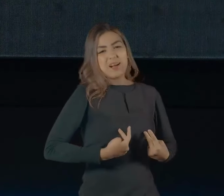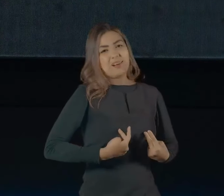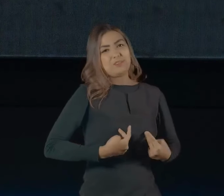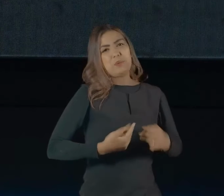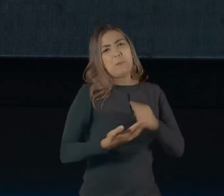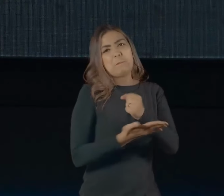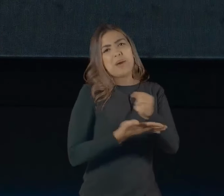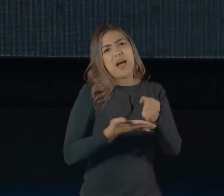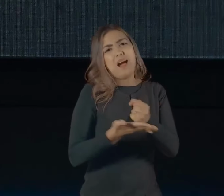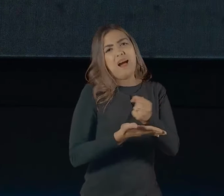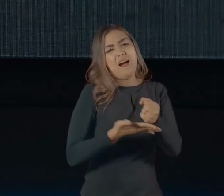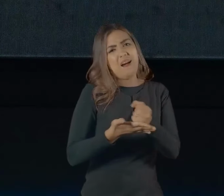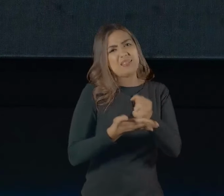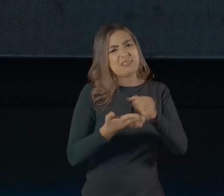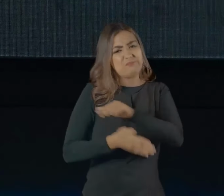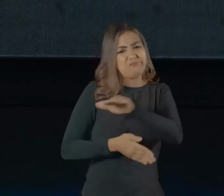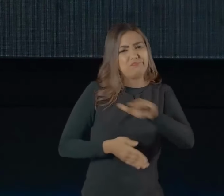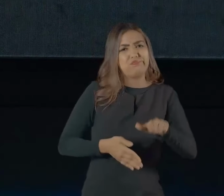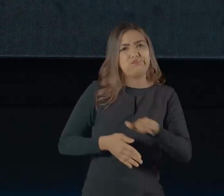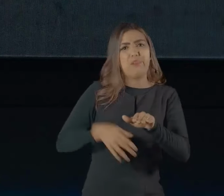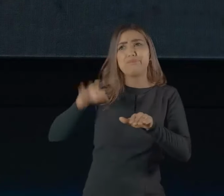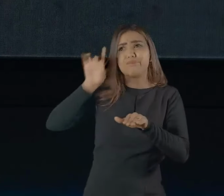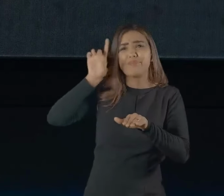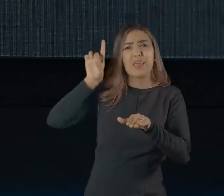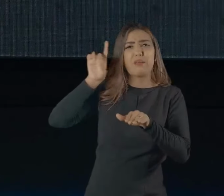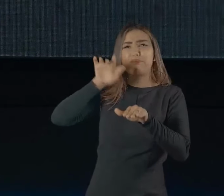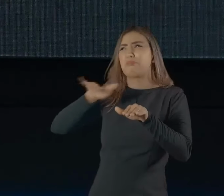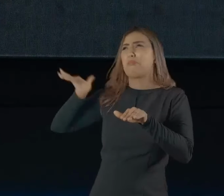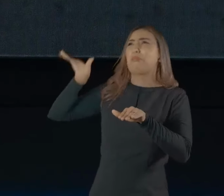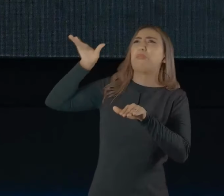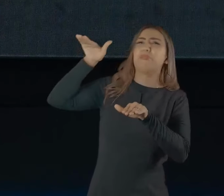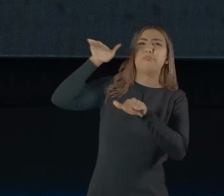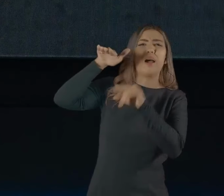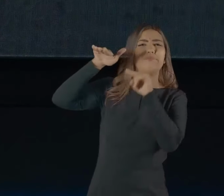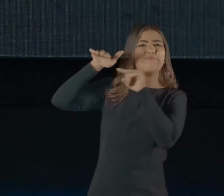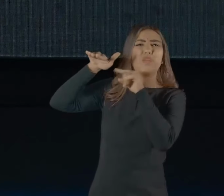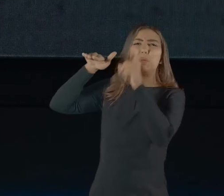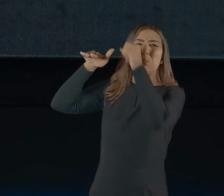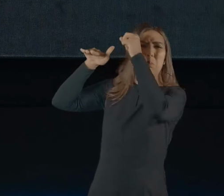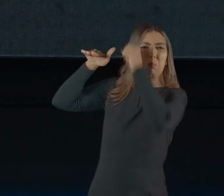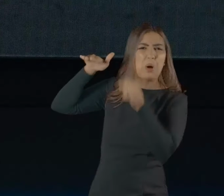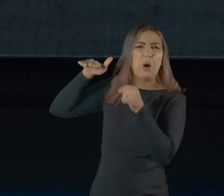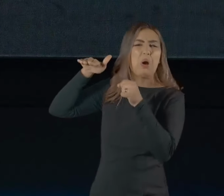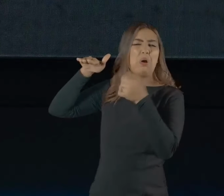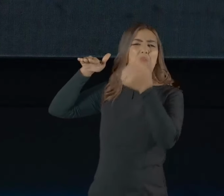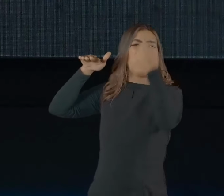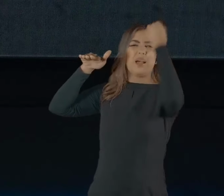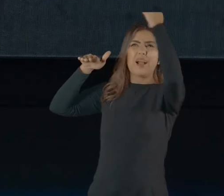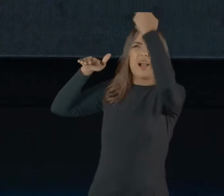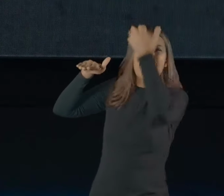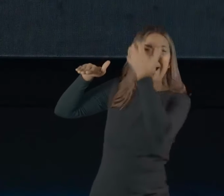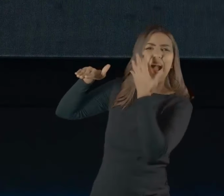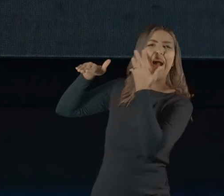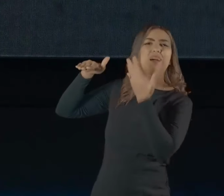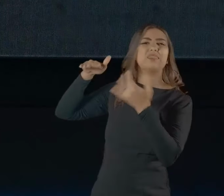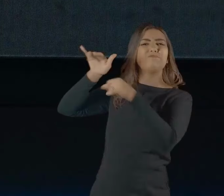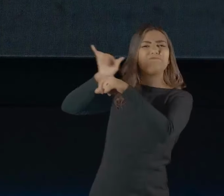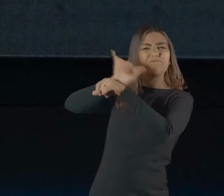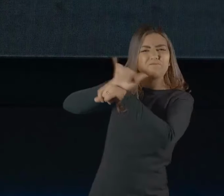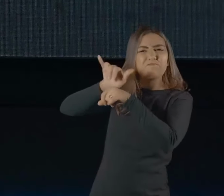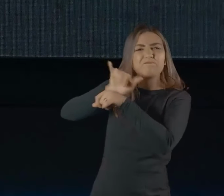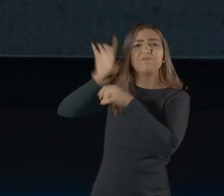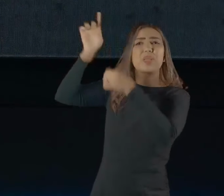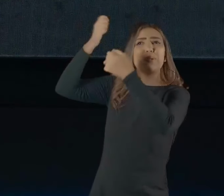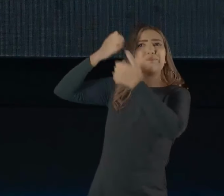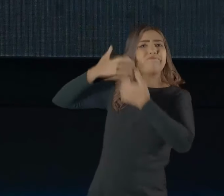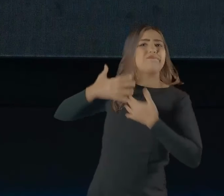menor do que o favor, a graça, o chamado, a habilidade e os dons que Deus nos dá. Amém? Então, a primeira coisa